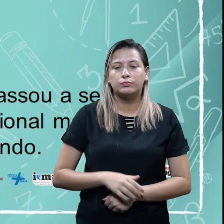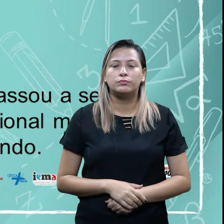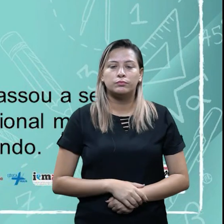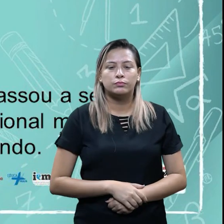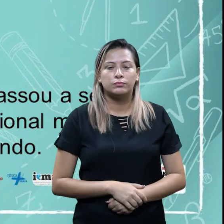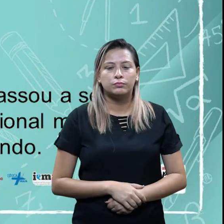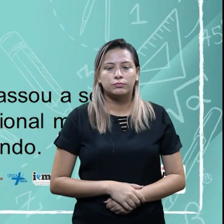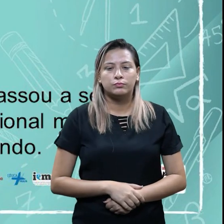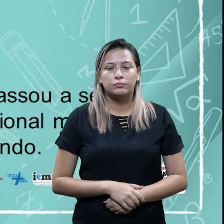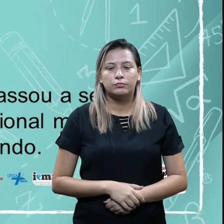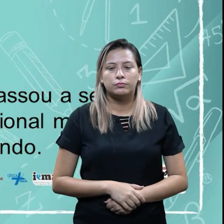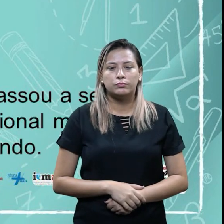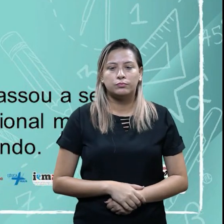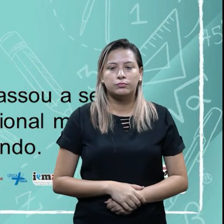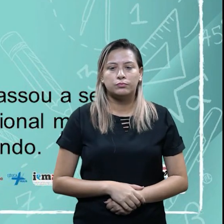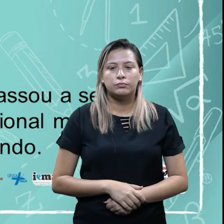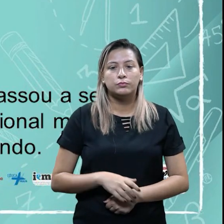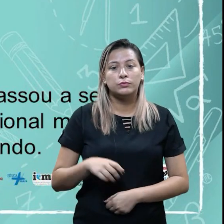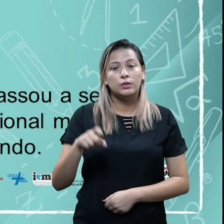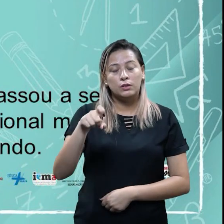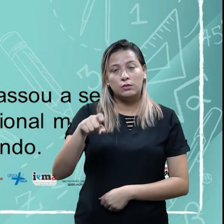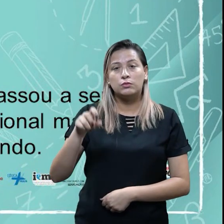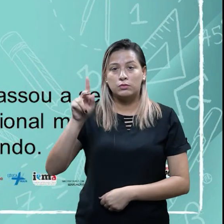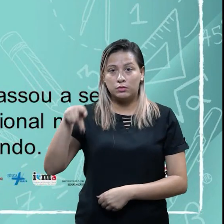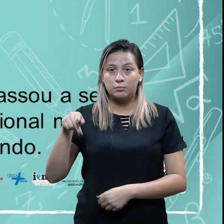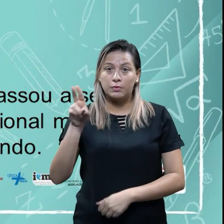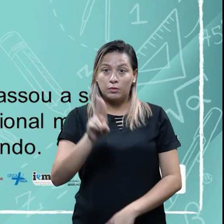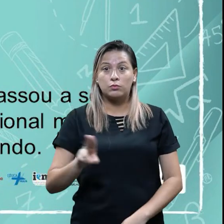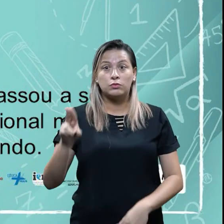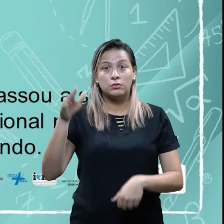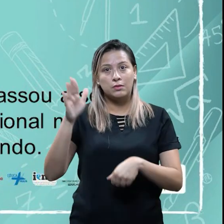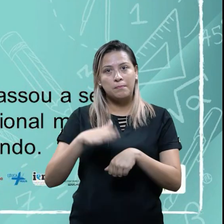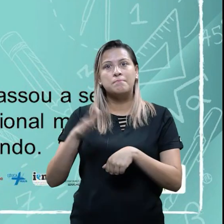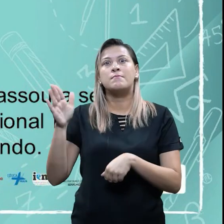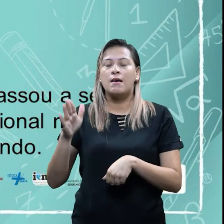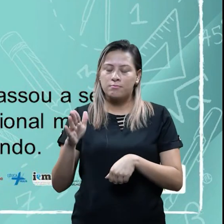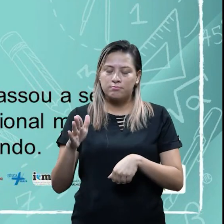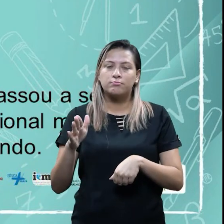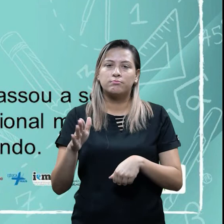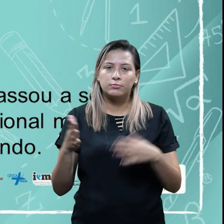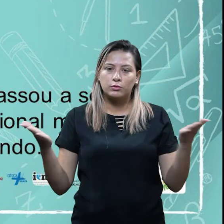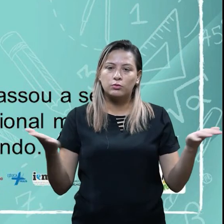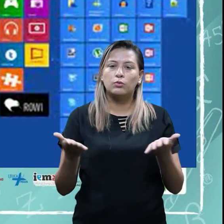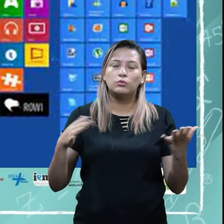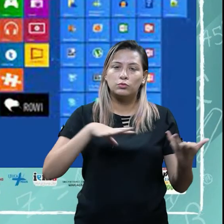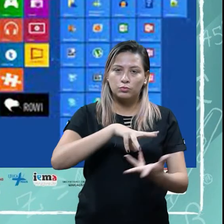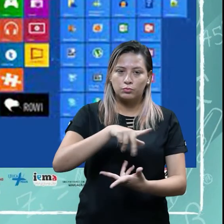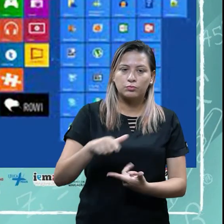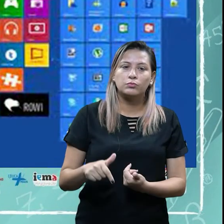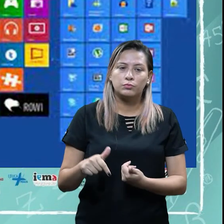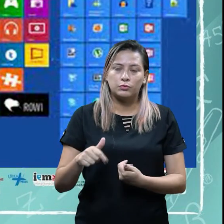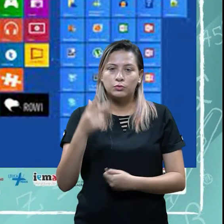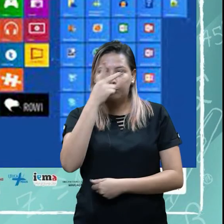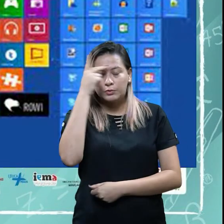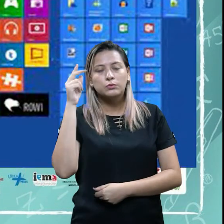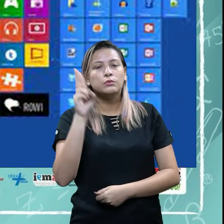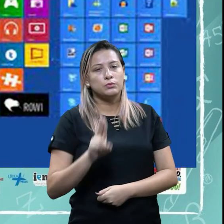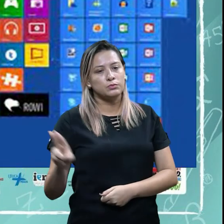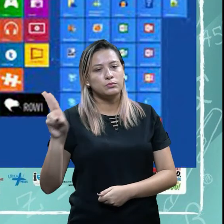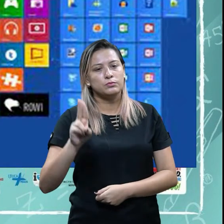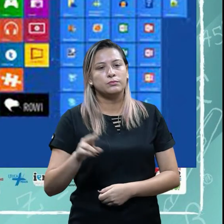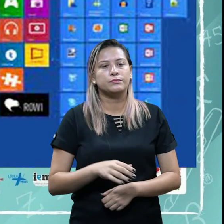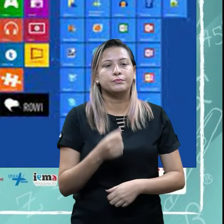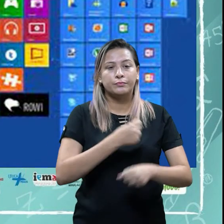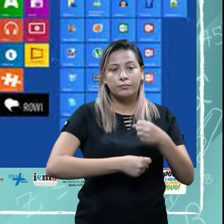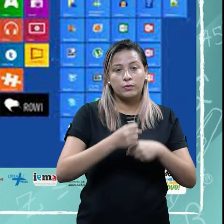a ser o sistema operacional mais utilizado do mundo e até hoje muitas pessoas ainda utilizam. Já em 2012, a